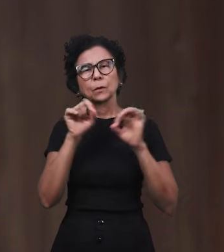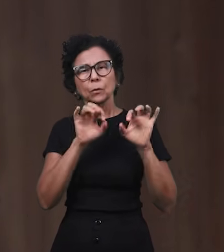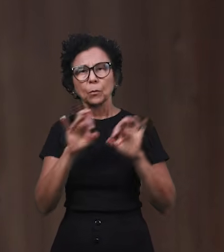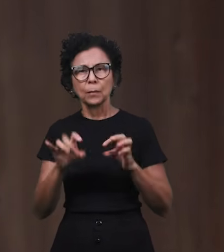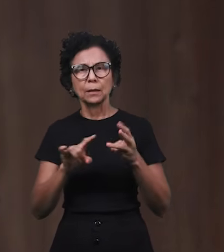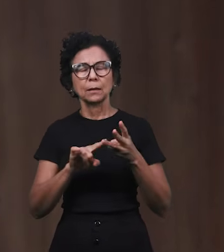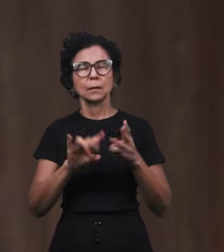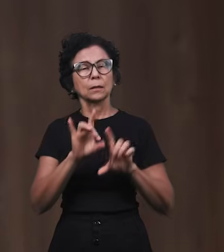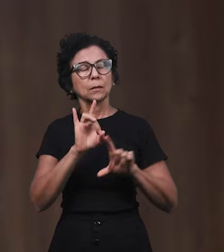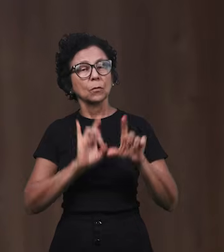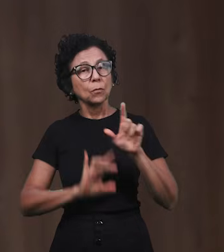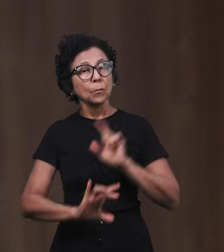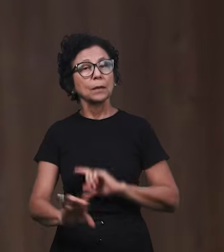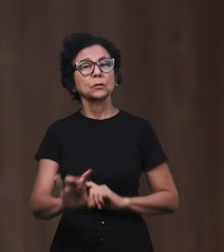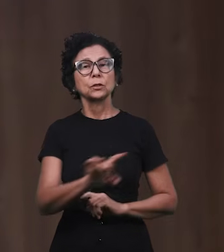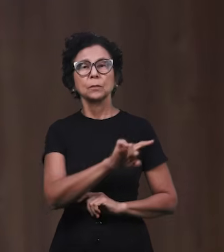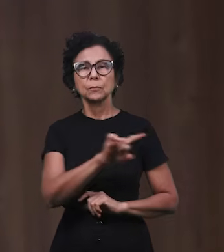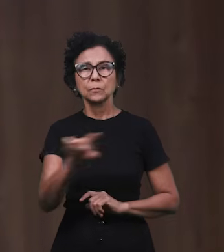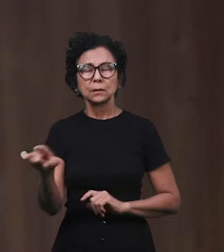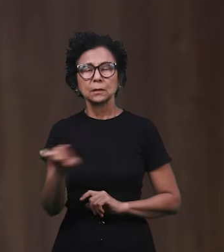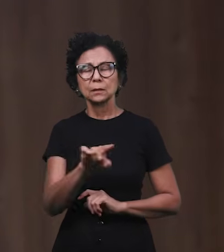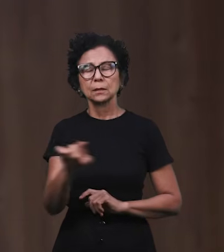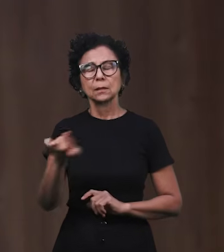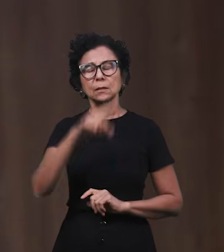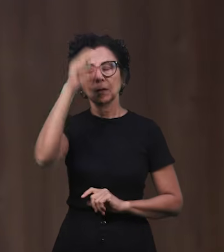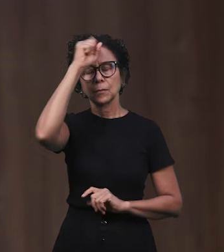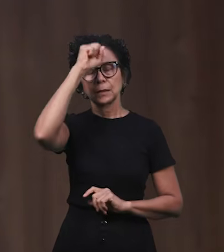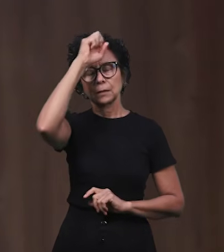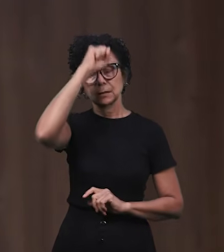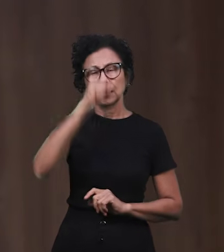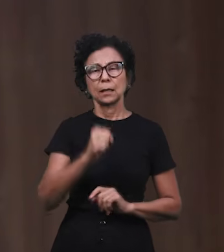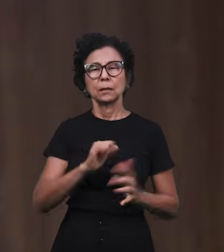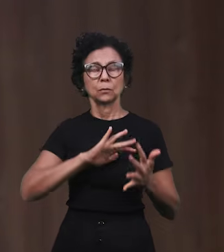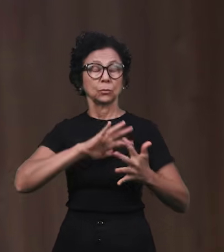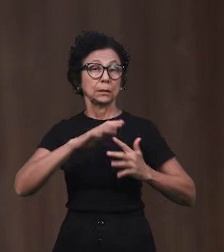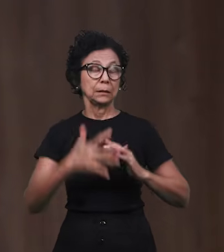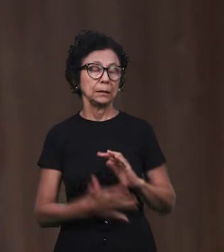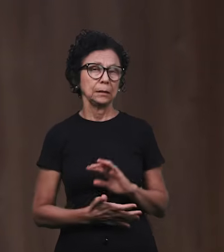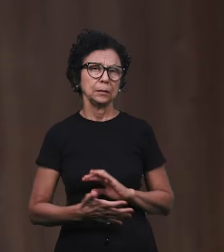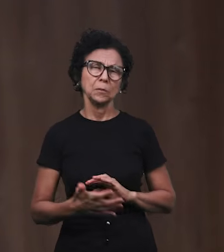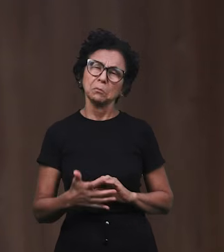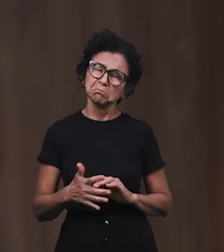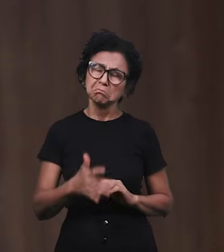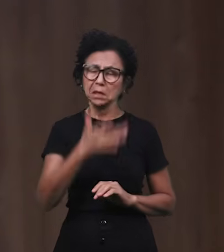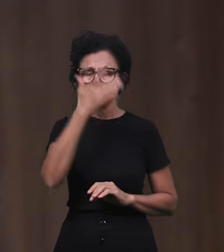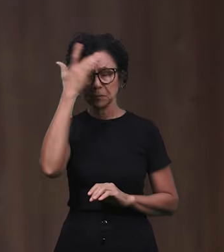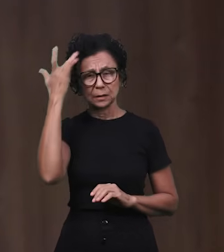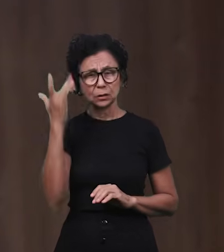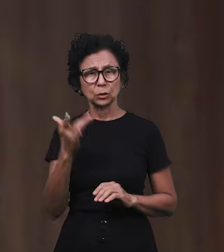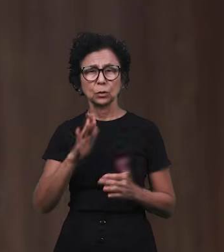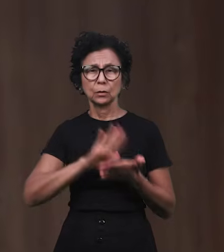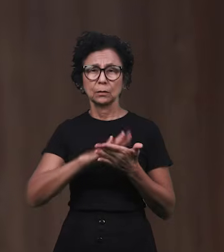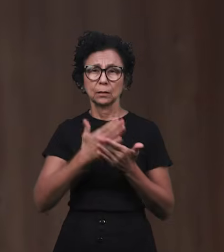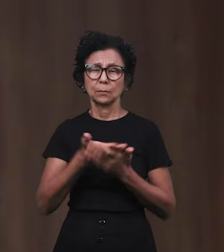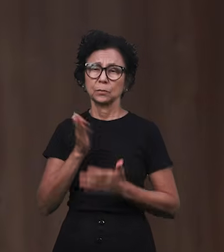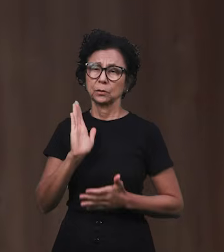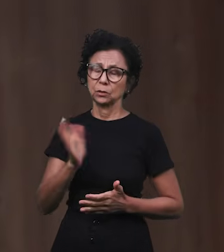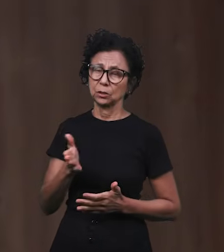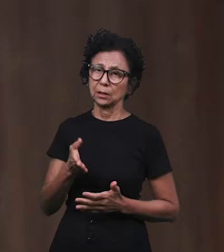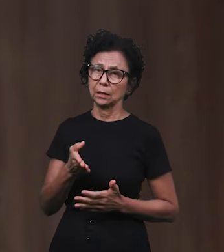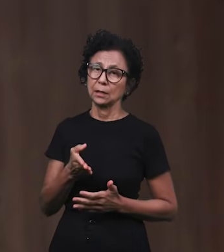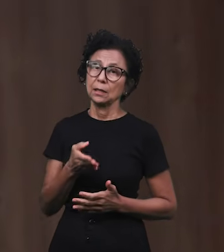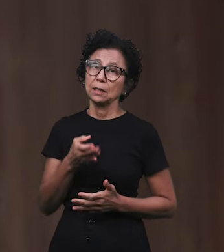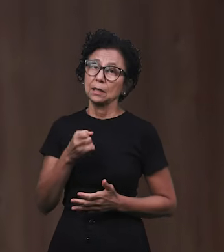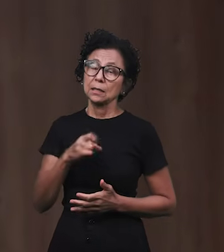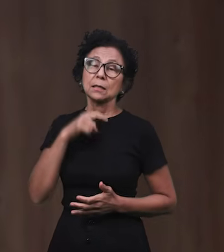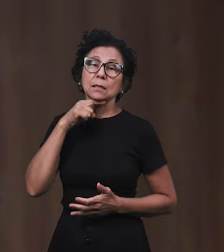conteúdo para aqueles que também estão aprendendo a língua de sinais, para aqueles que já são intérpretes e têm a mesma dúvida que vocês. Tenho